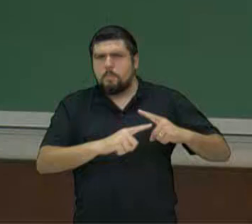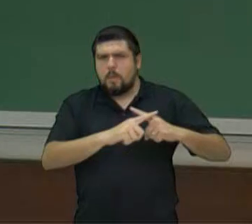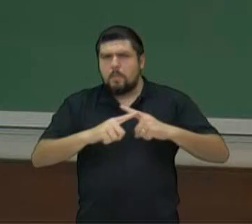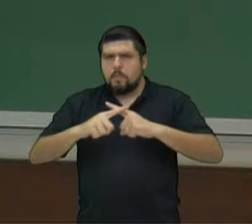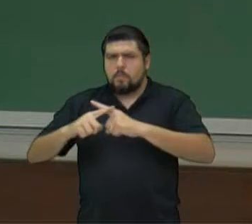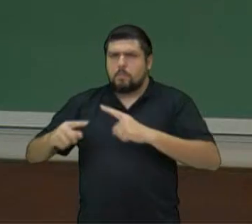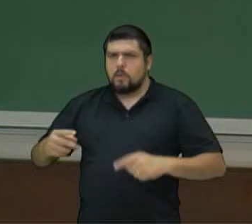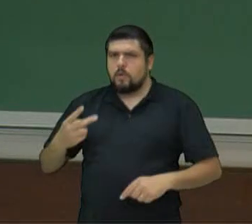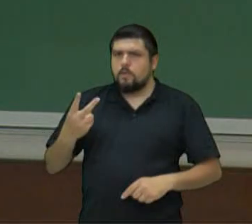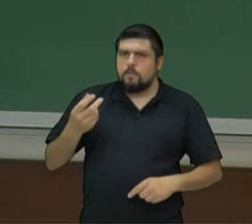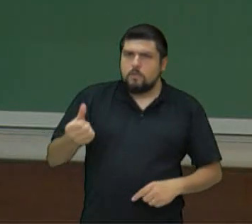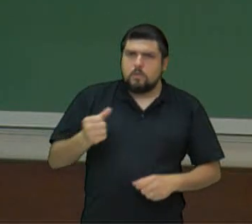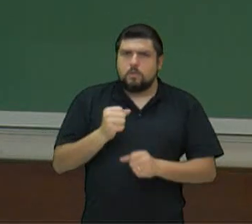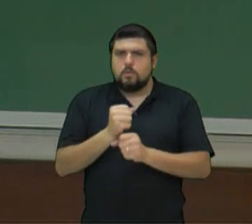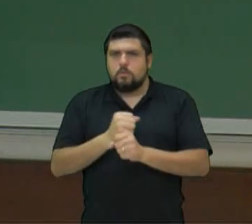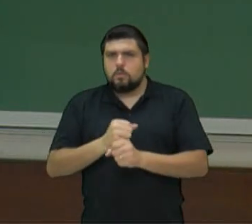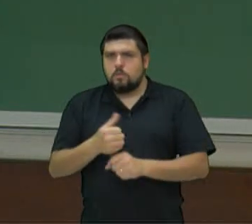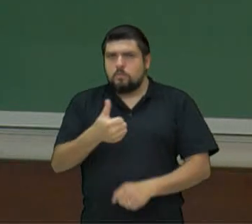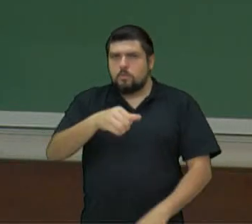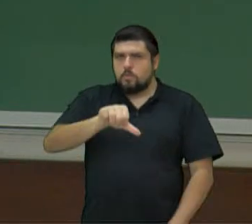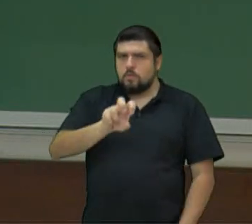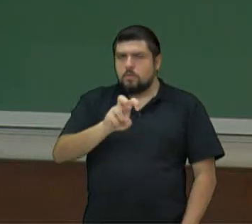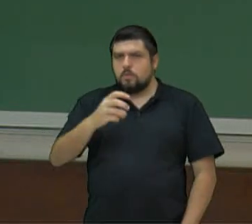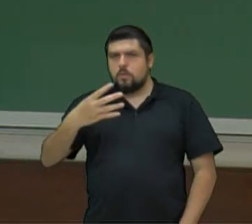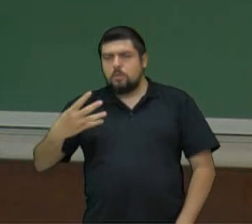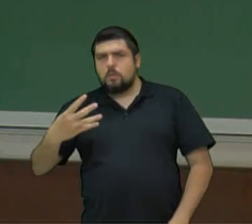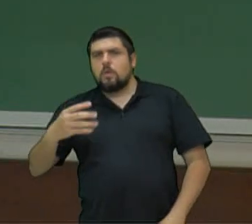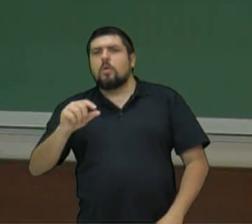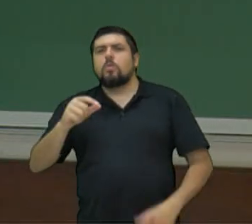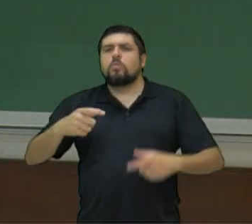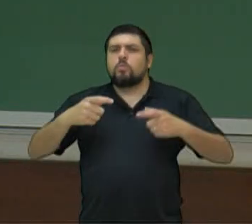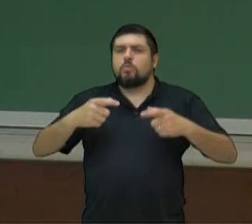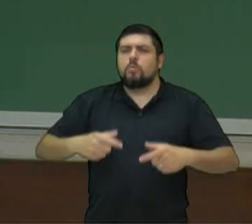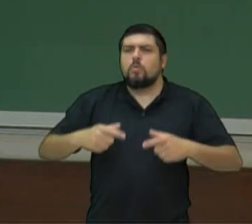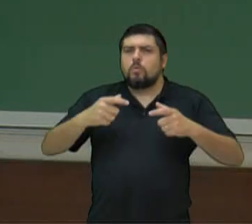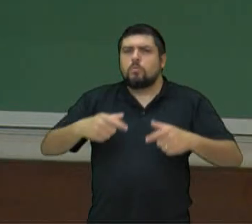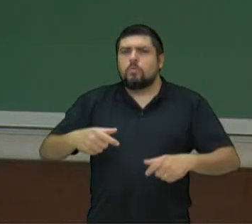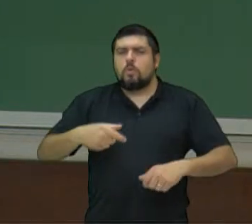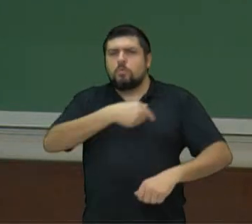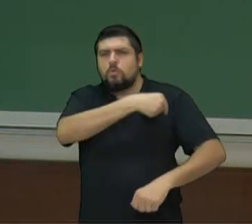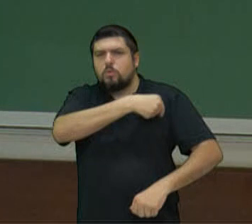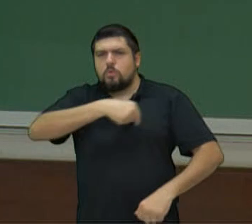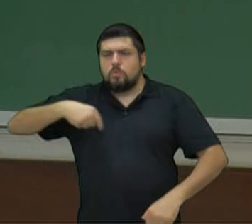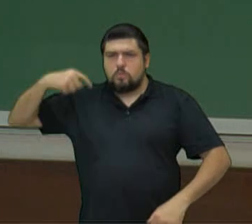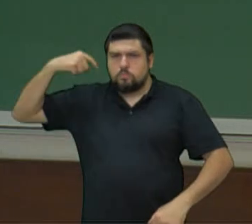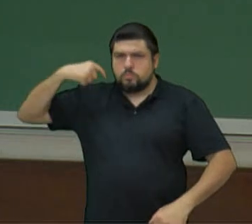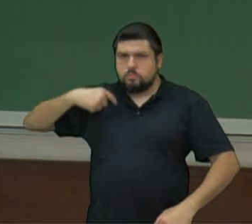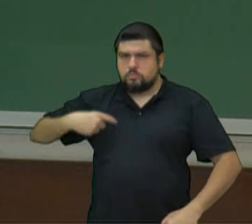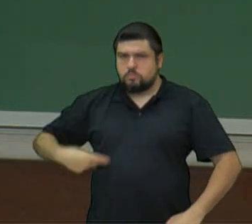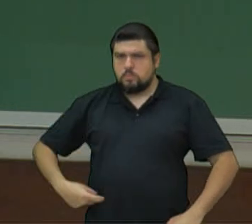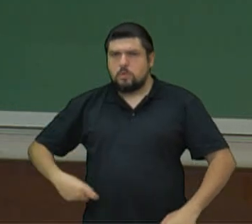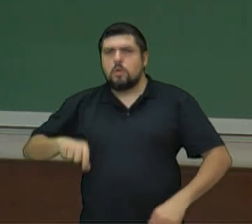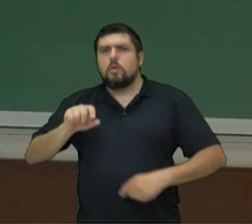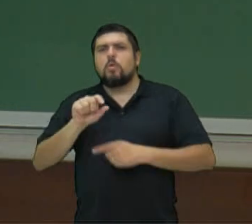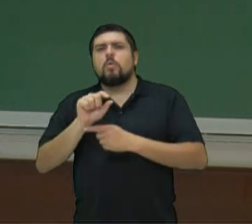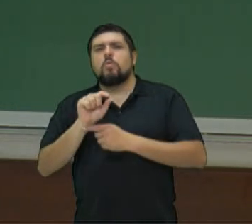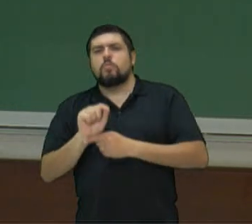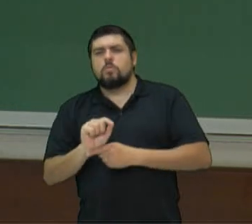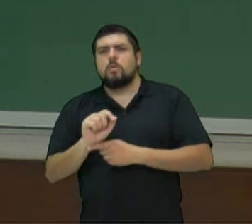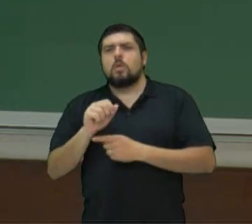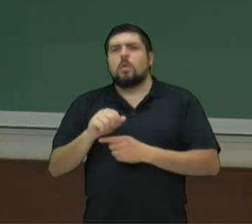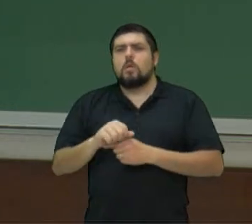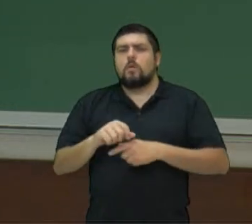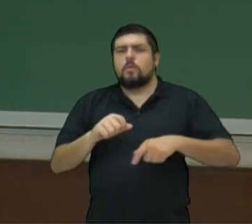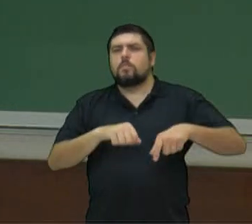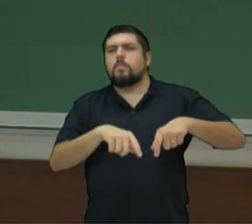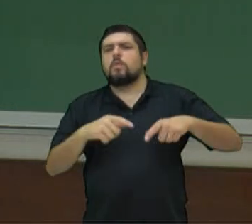de 1954, lá na Suécia, ele teve o recorde de maior quantidade de gols por